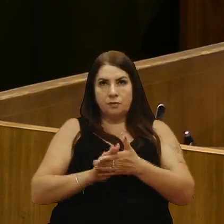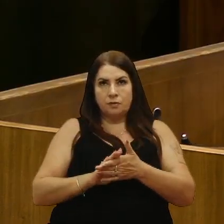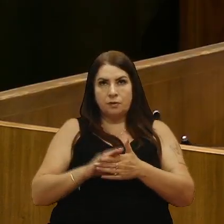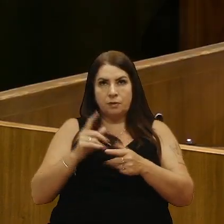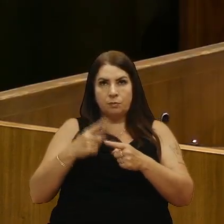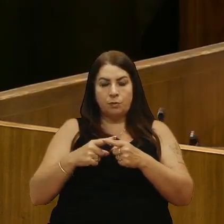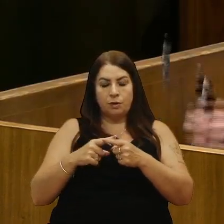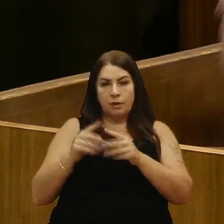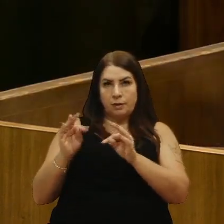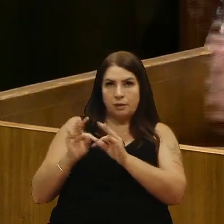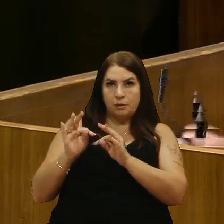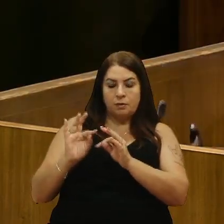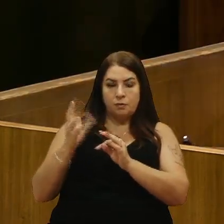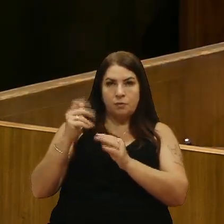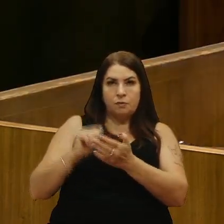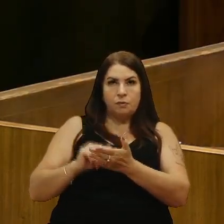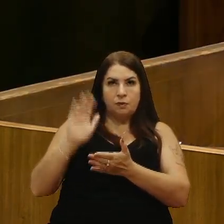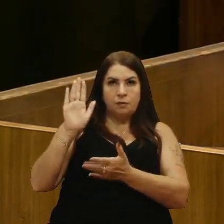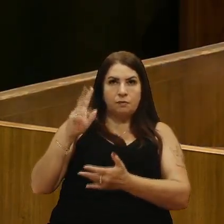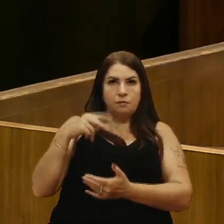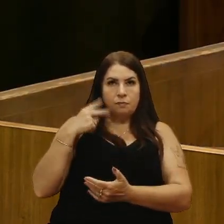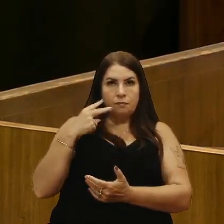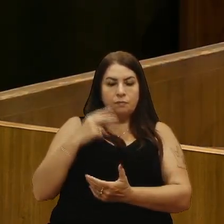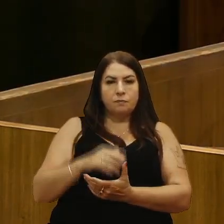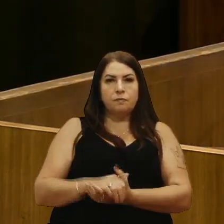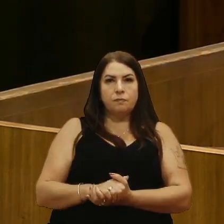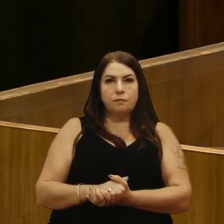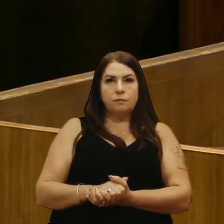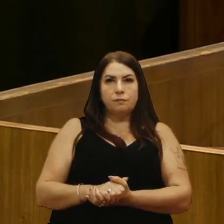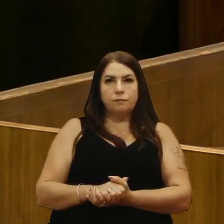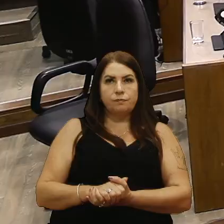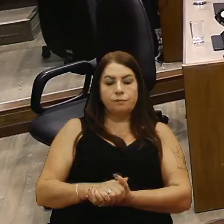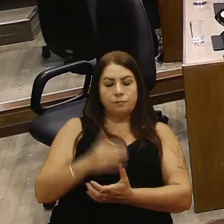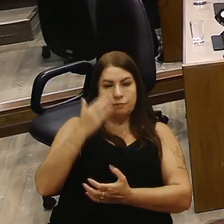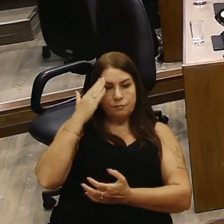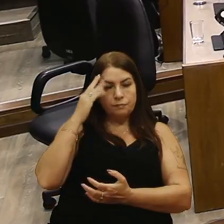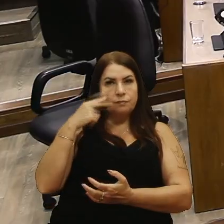questão técnica já está resolvida. Seu aparte, Libardi. Muito obrigado,